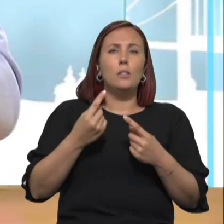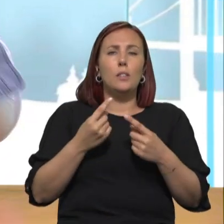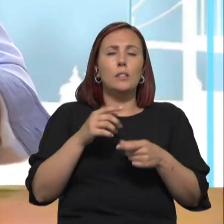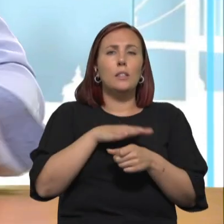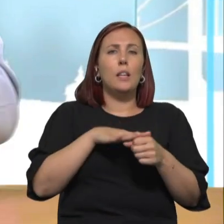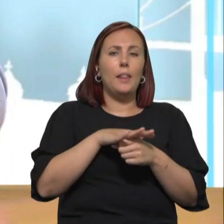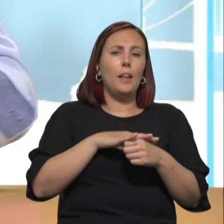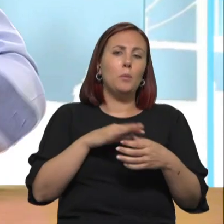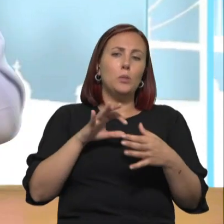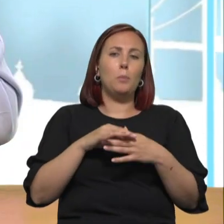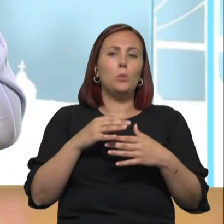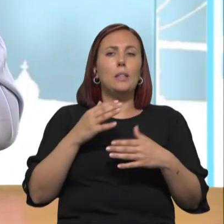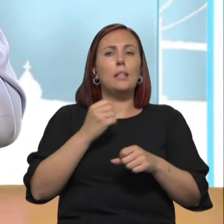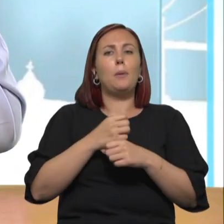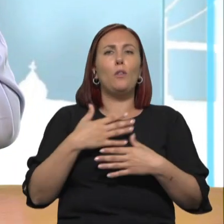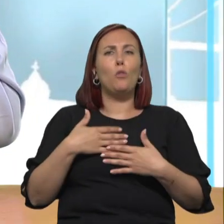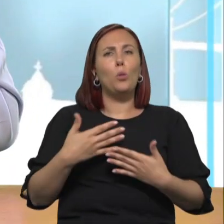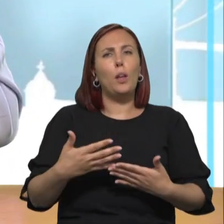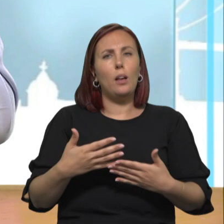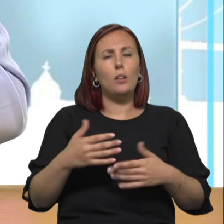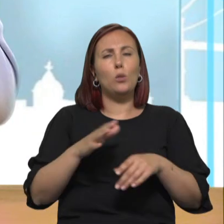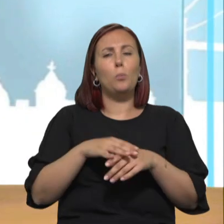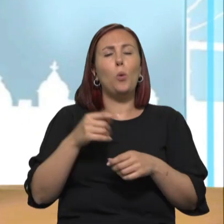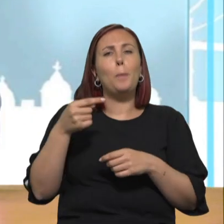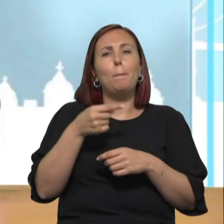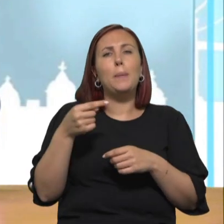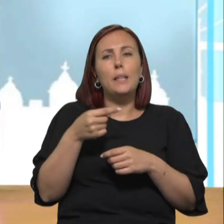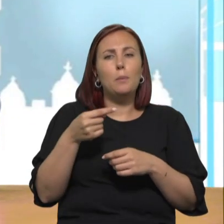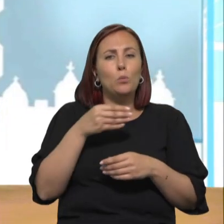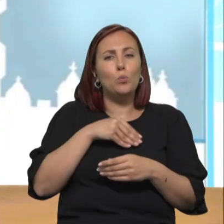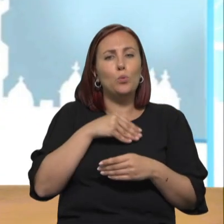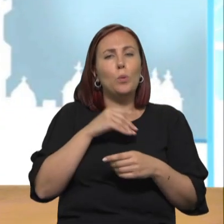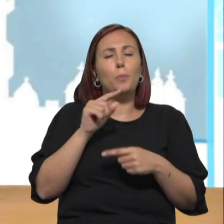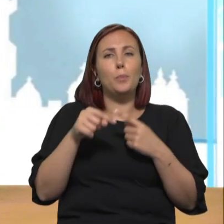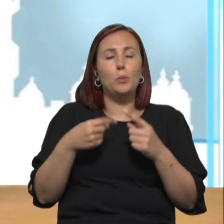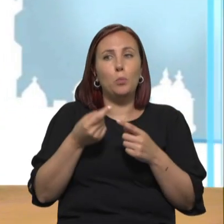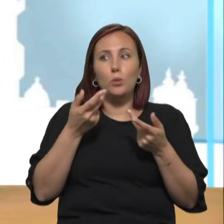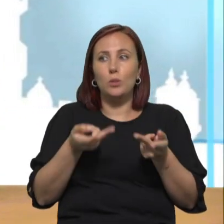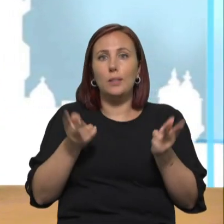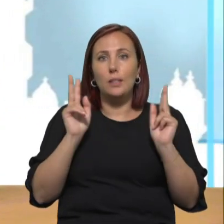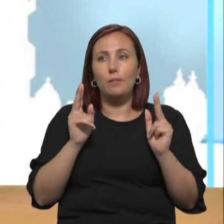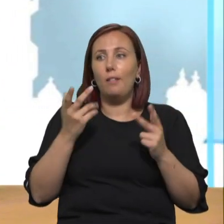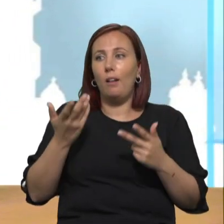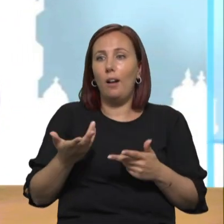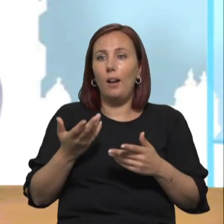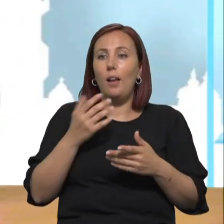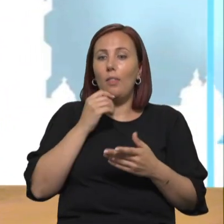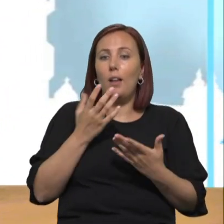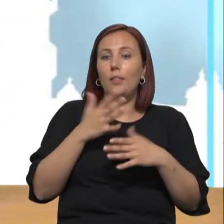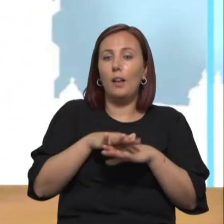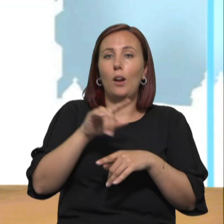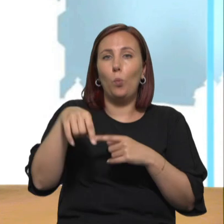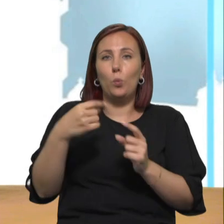do voluntariado, etc., porque tinha o mínimo de subsistência para poder estar disponível e se integrar em outras